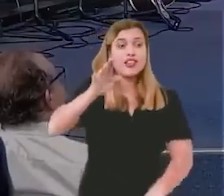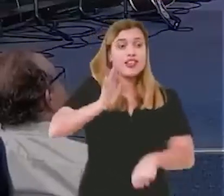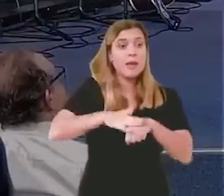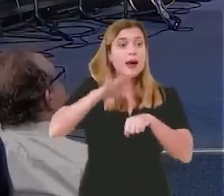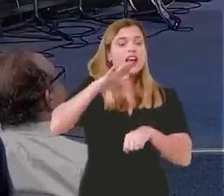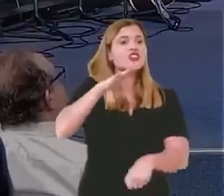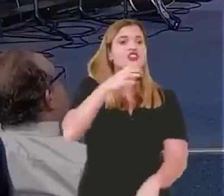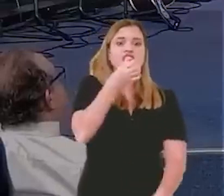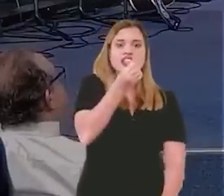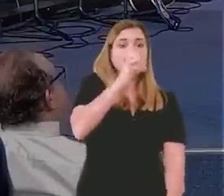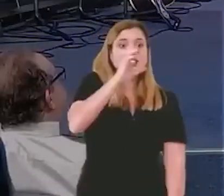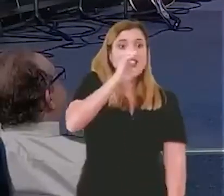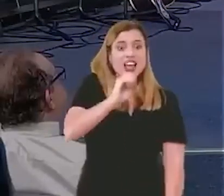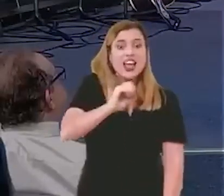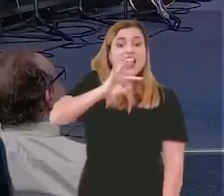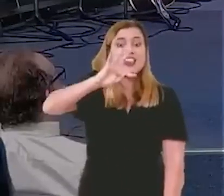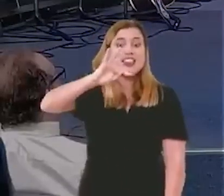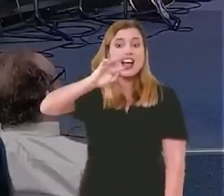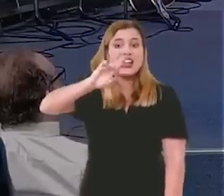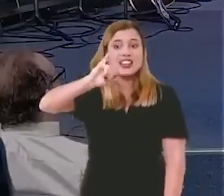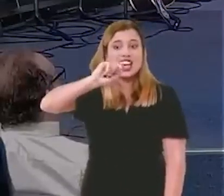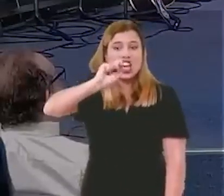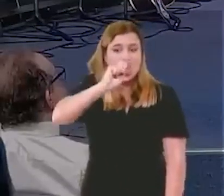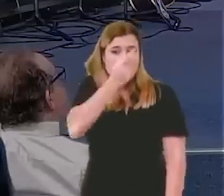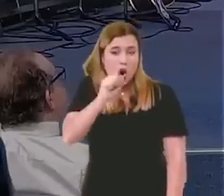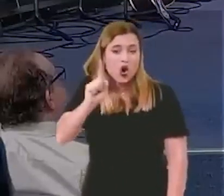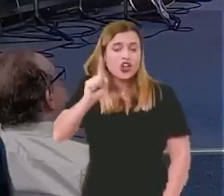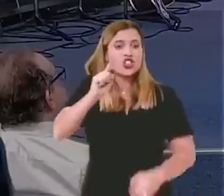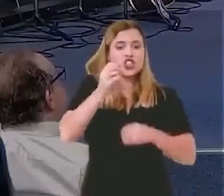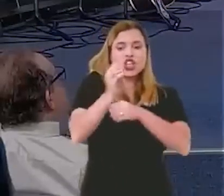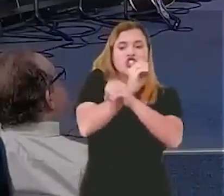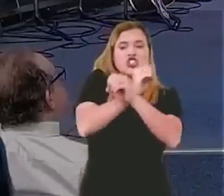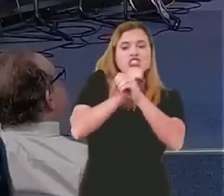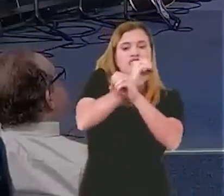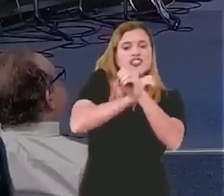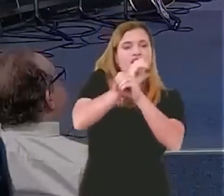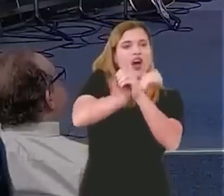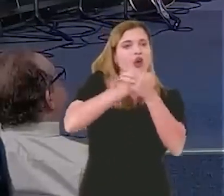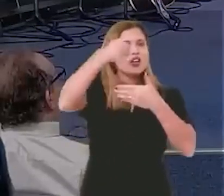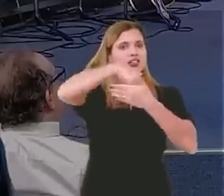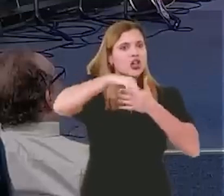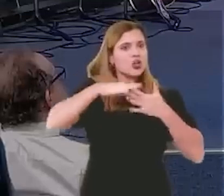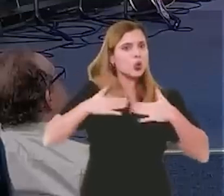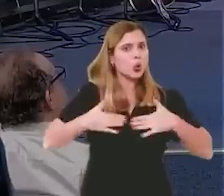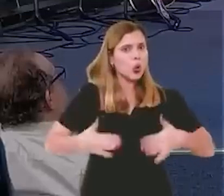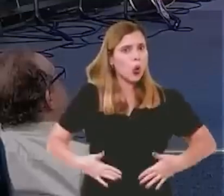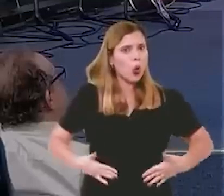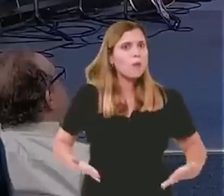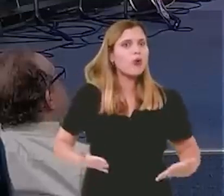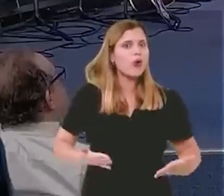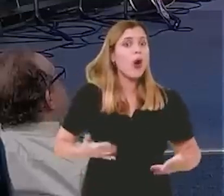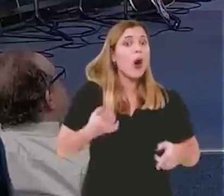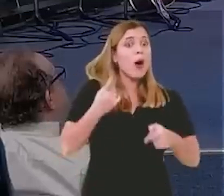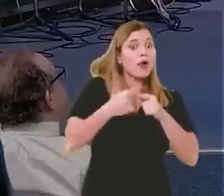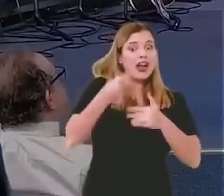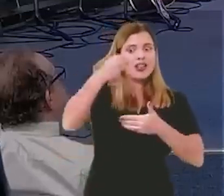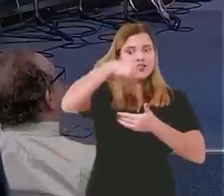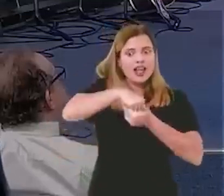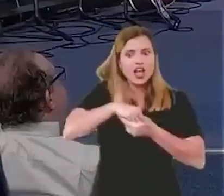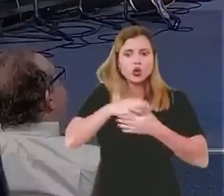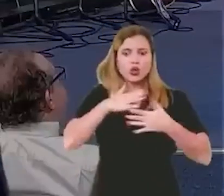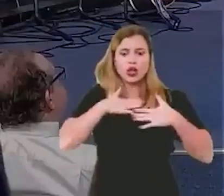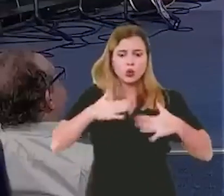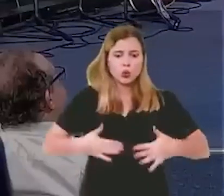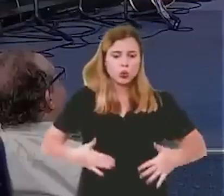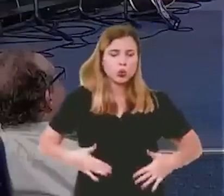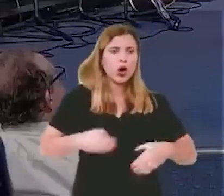60 trilhões de células vivas no nosso corpo. Elas estão gravadas e computadorizadas, todos os